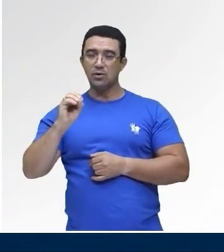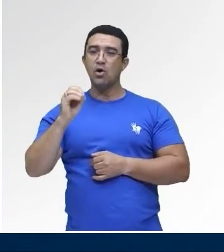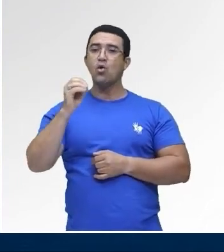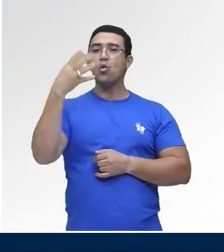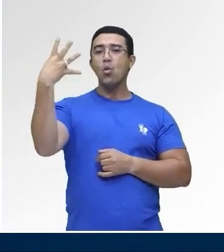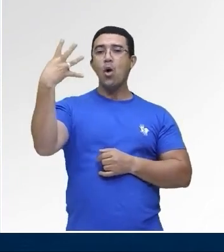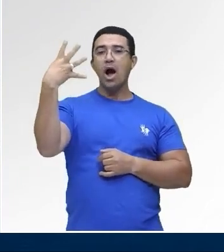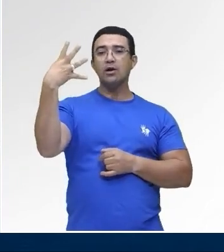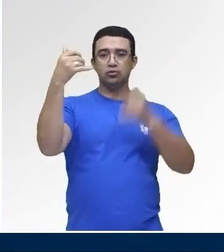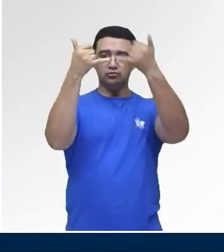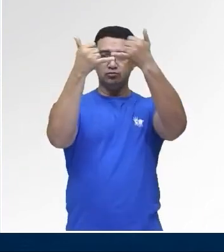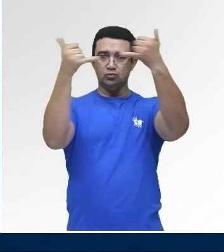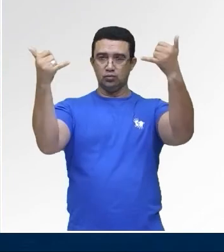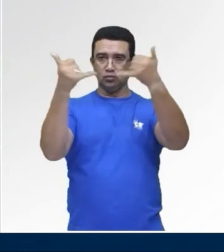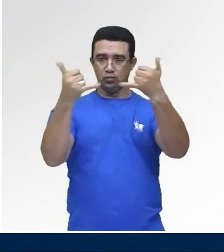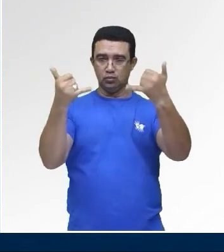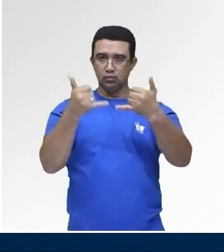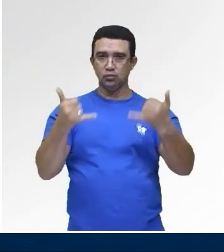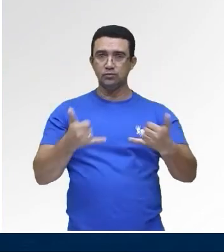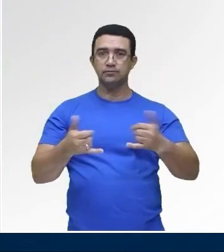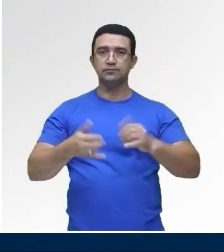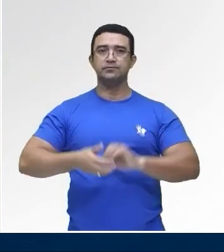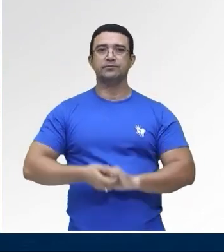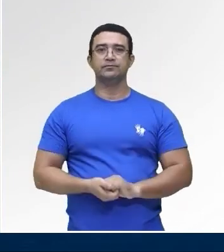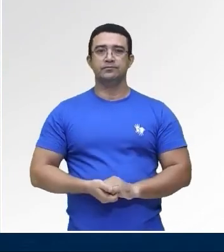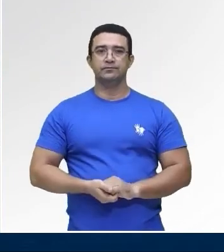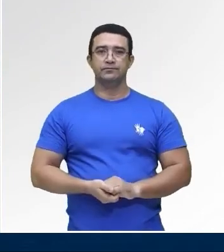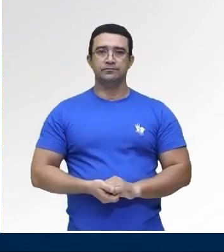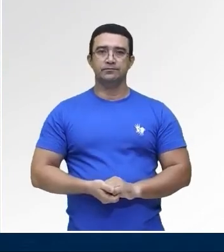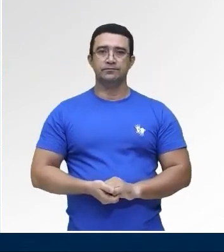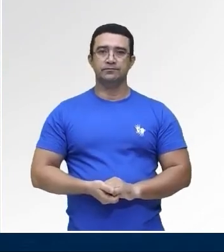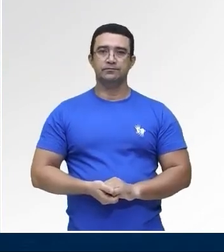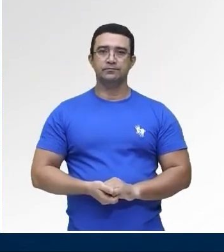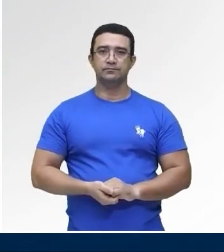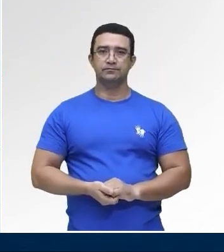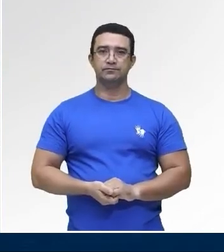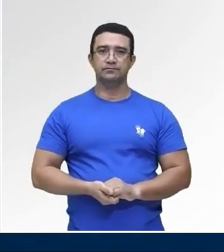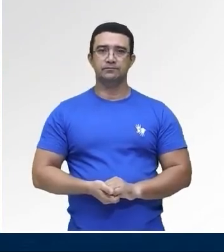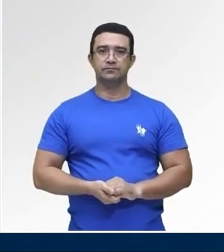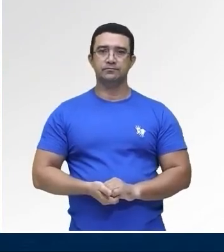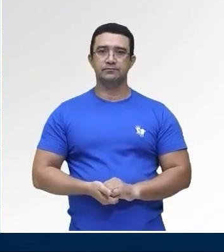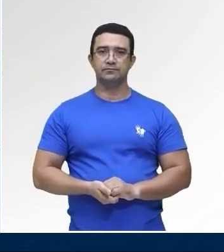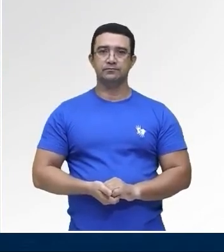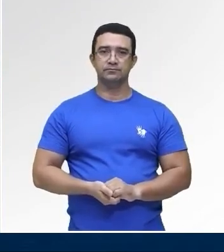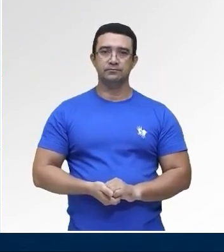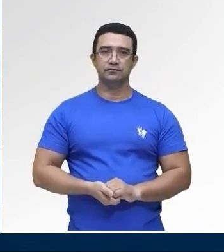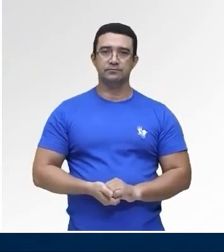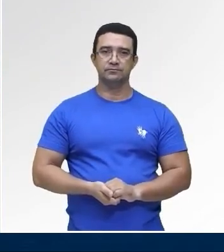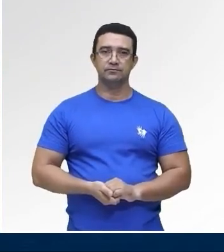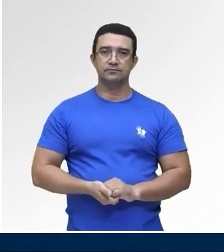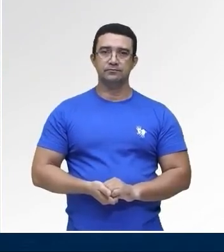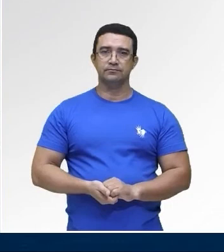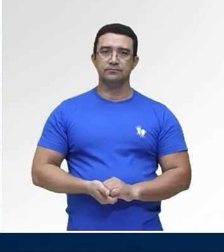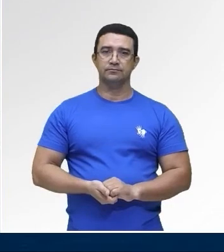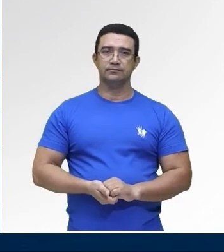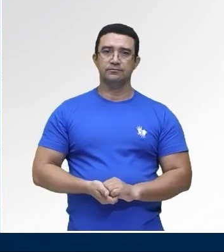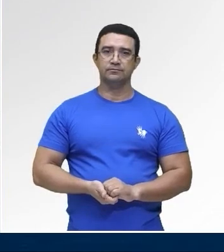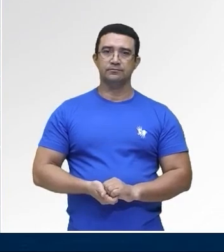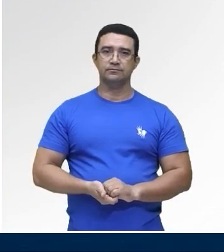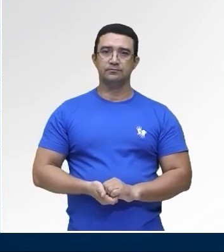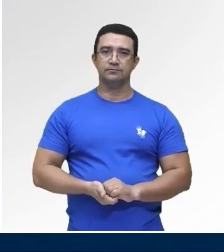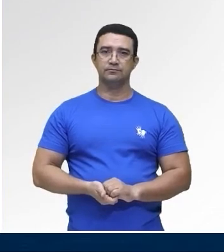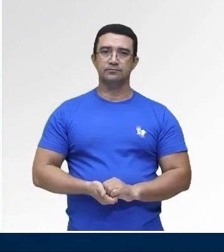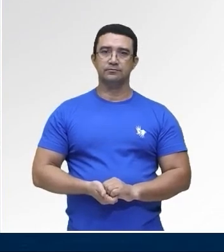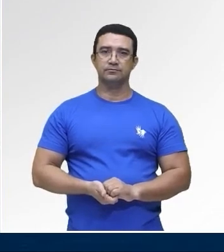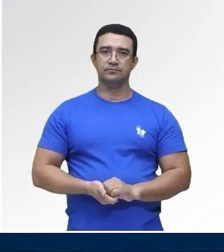Aí ele diz, estrelas, flores, vida, amores. Estrela, flores, vida, amores. Observa que